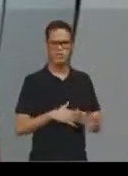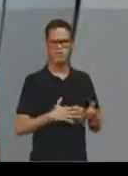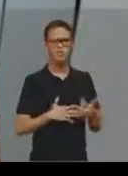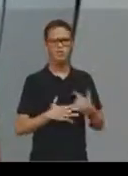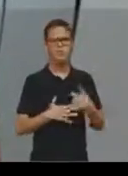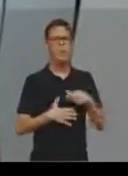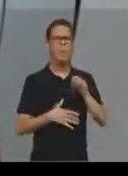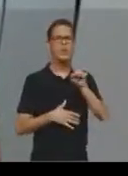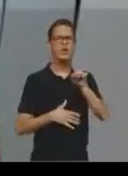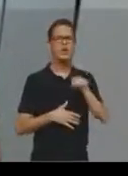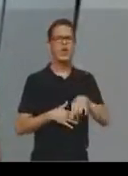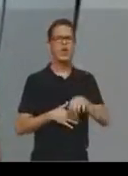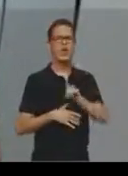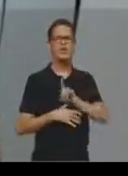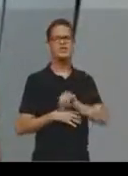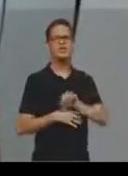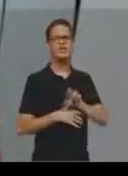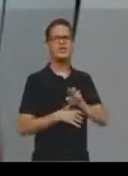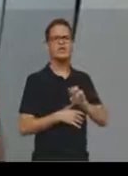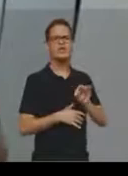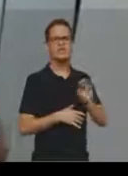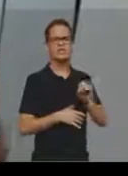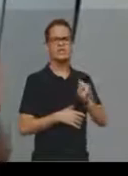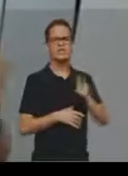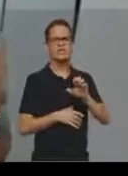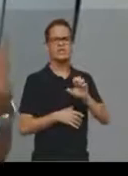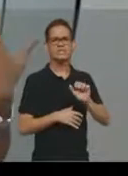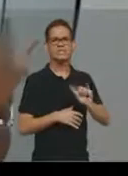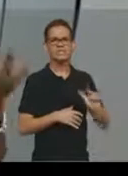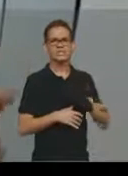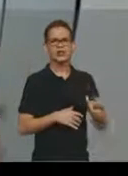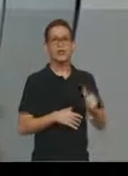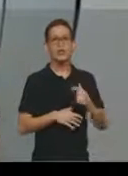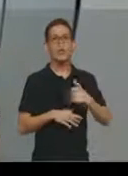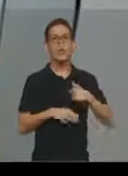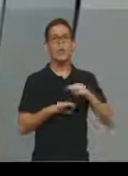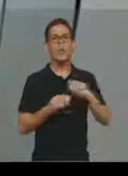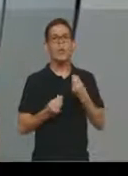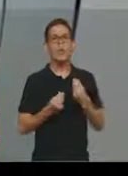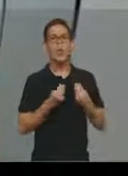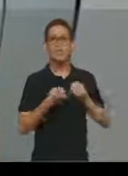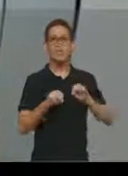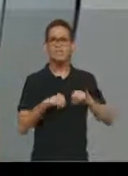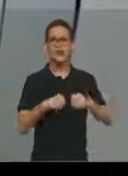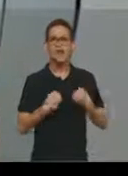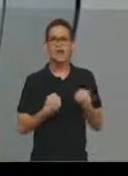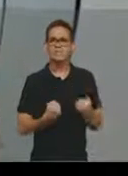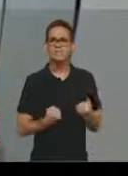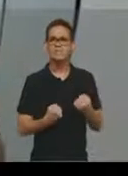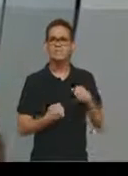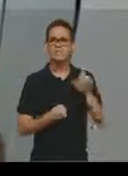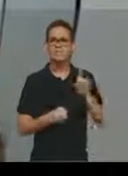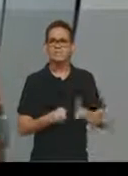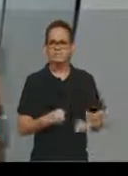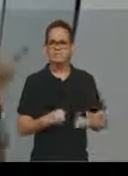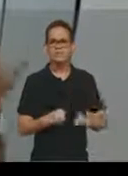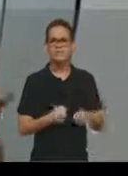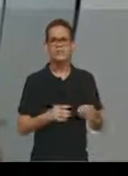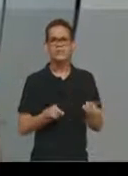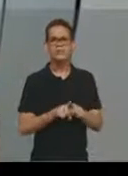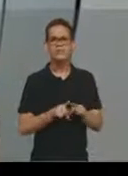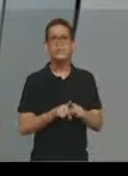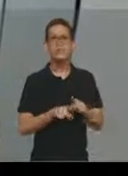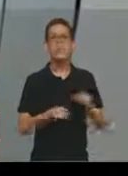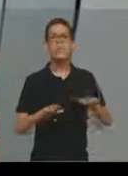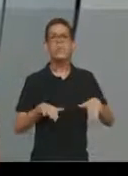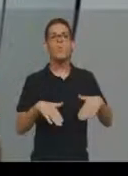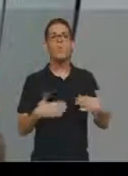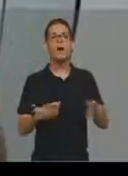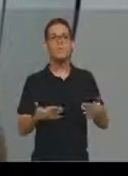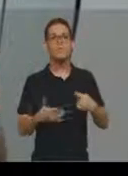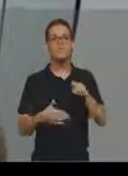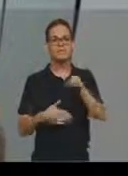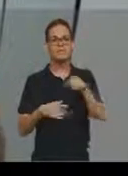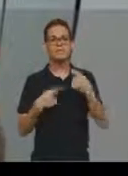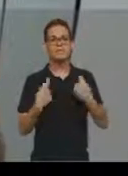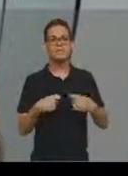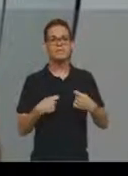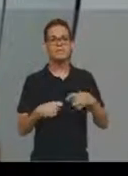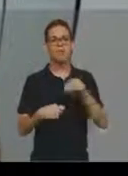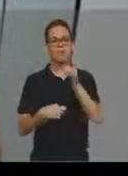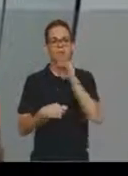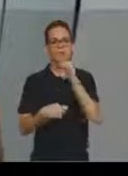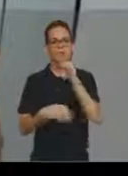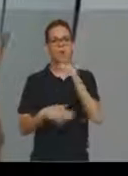que é um direito civil, como garantir esses direitos civis, quais as situações, né, que